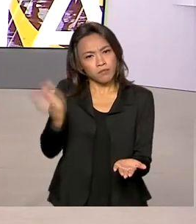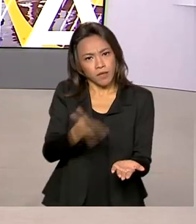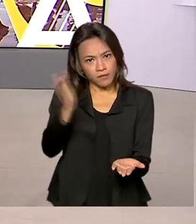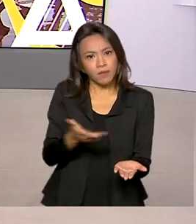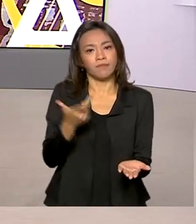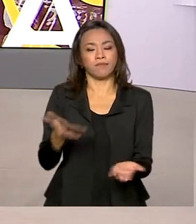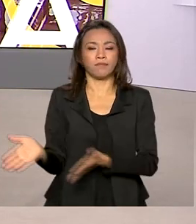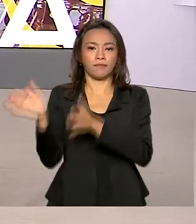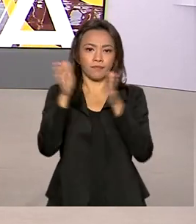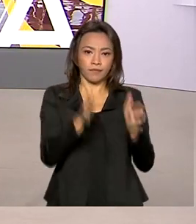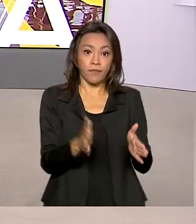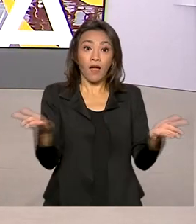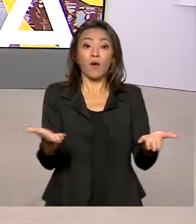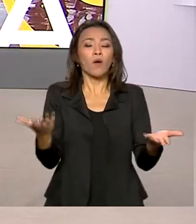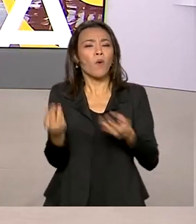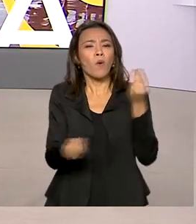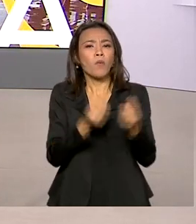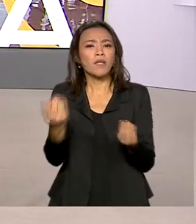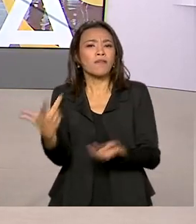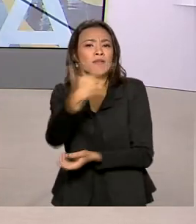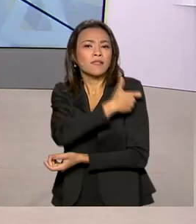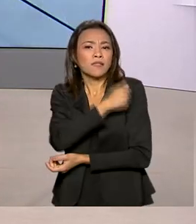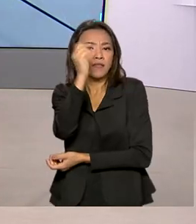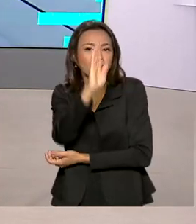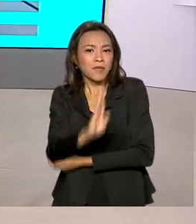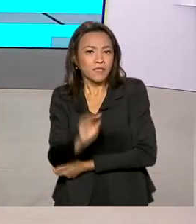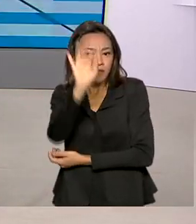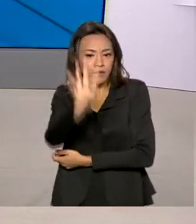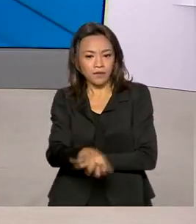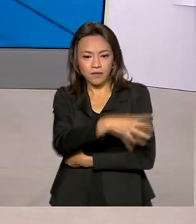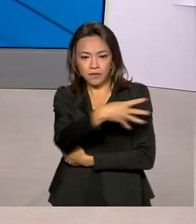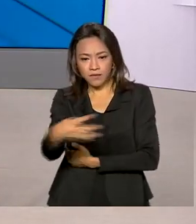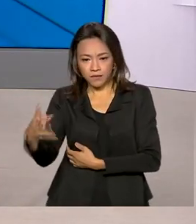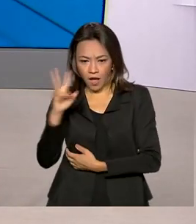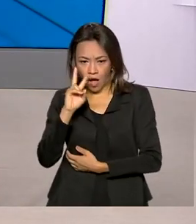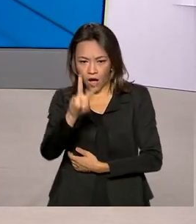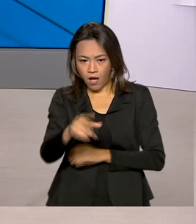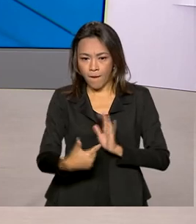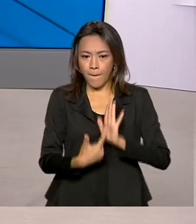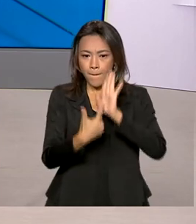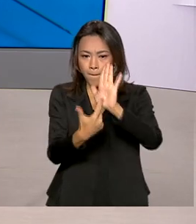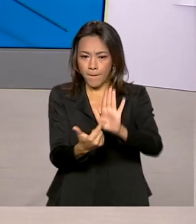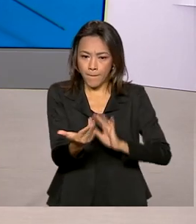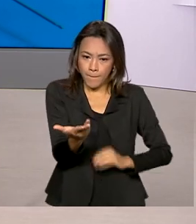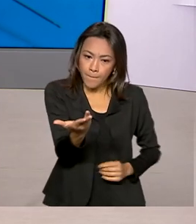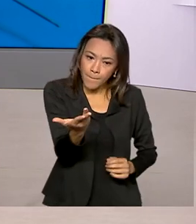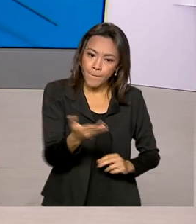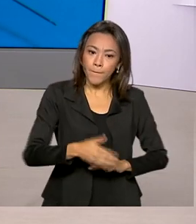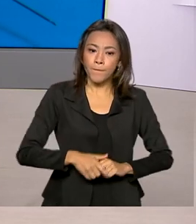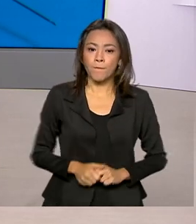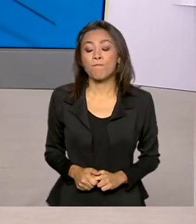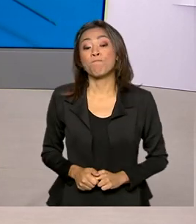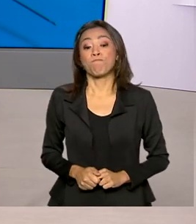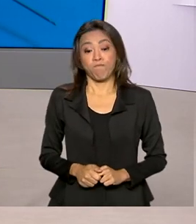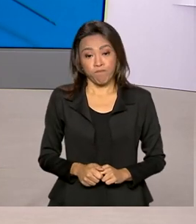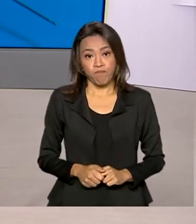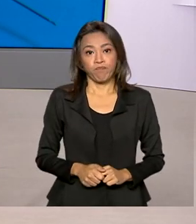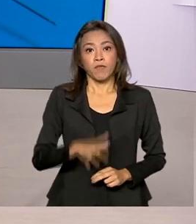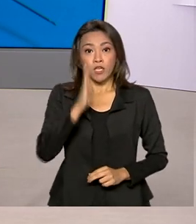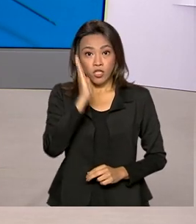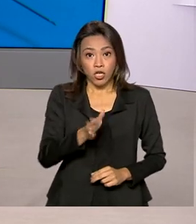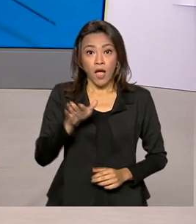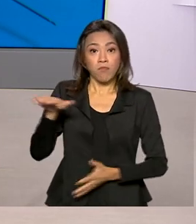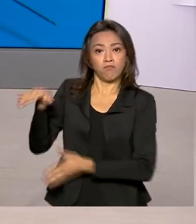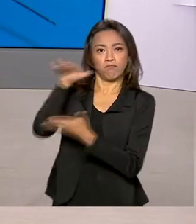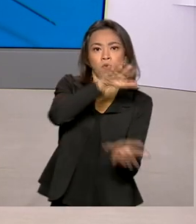e vamos conferir agora como está a vacinação no Brasil os números estão aqui vão aparecer aqui no nosso telão bom as doses